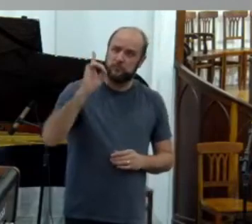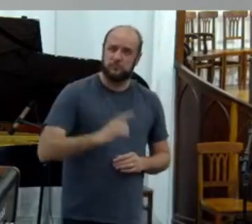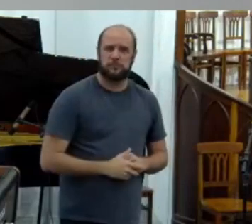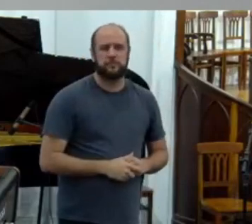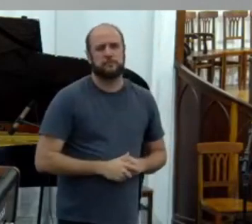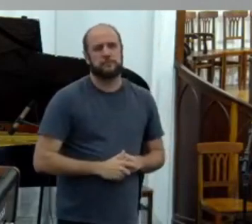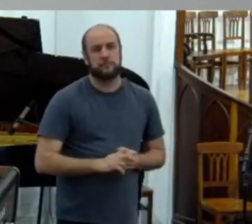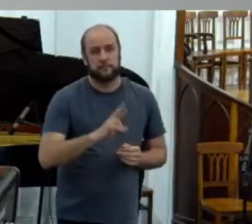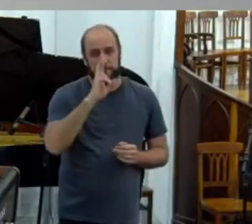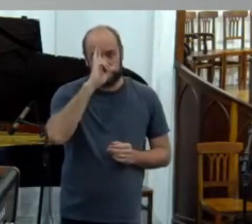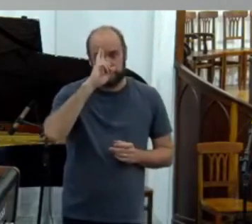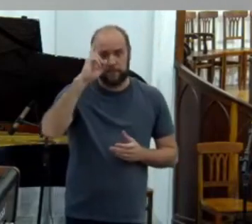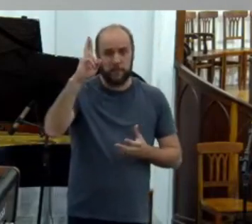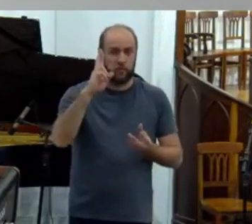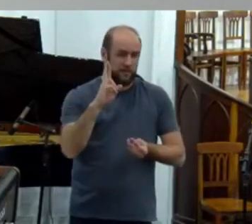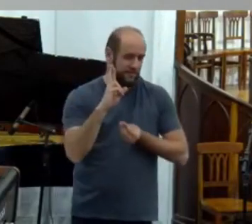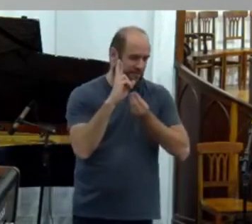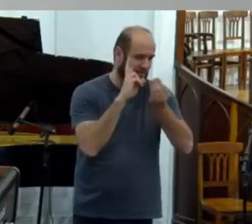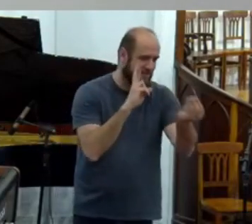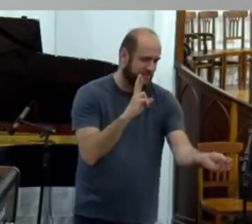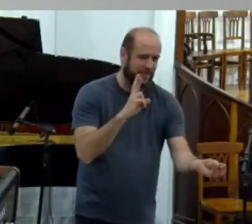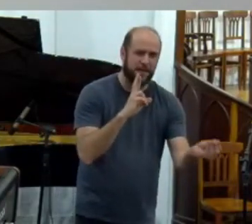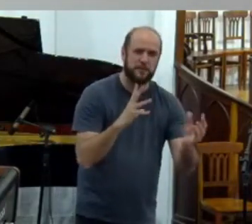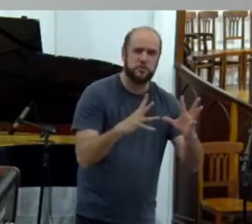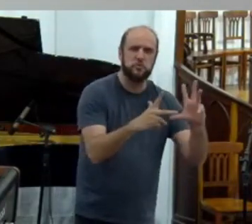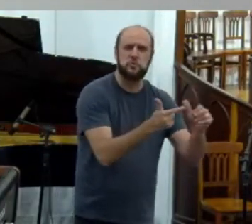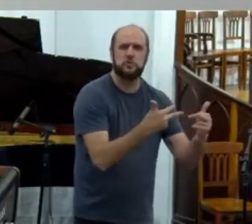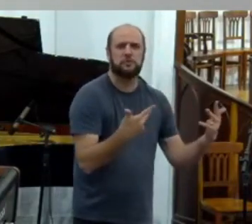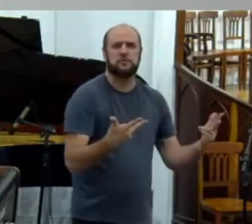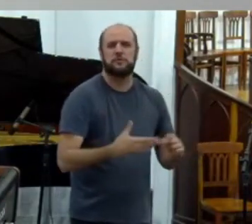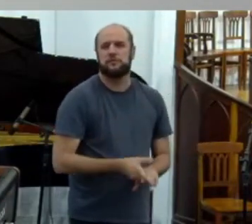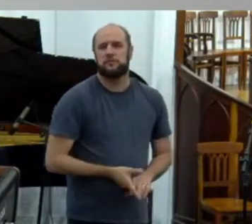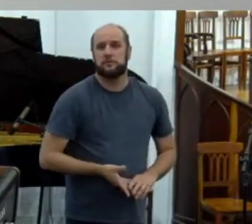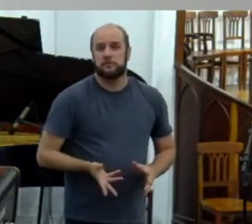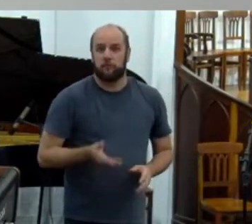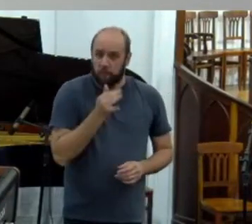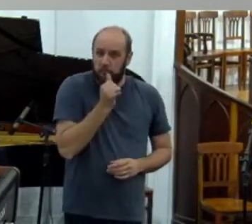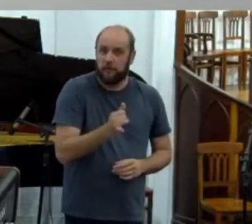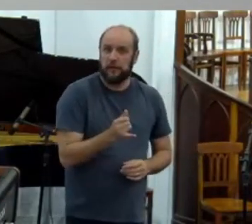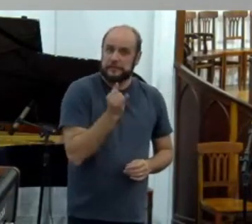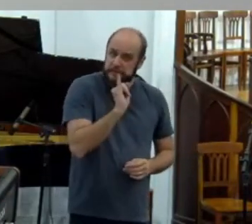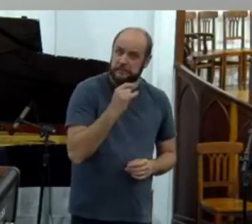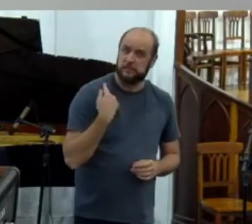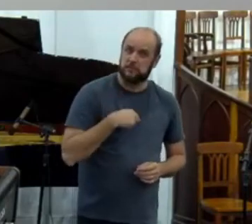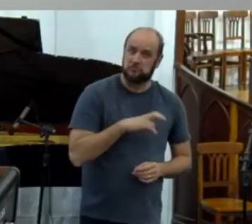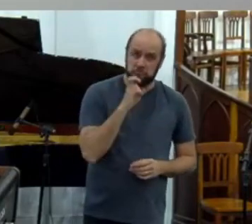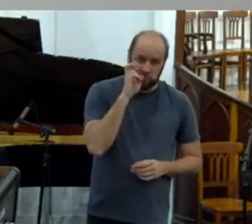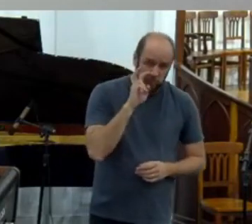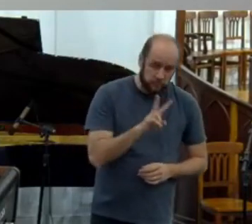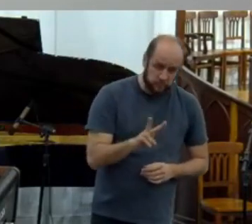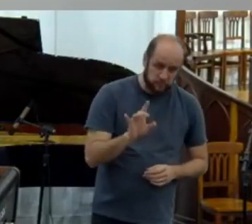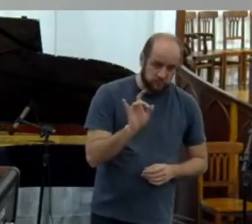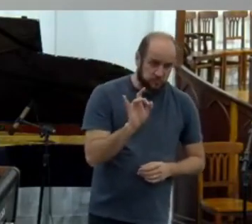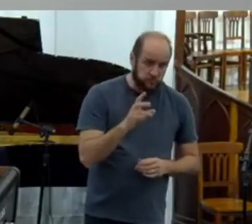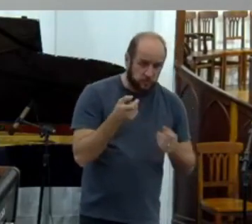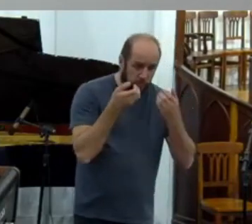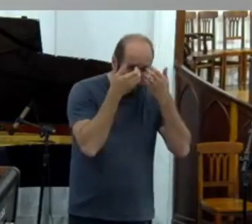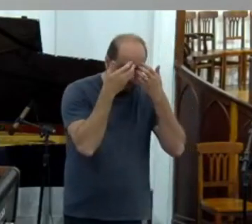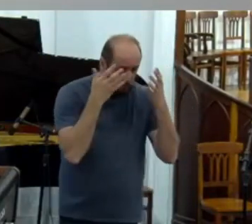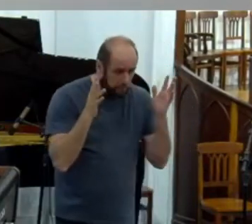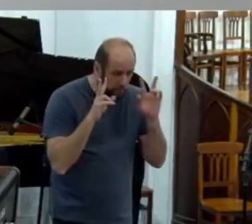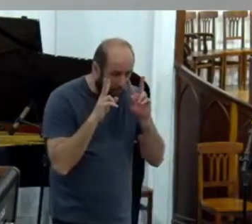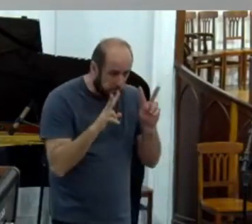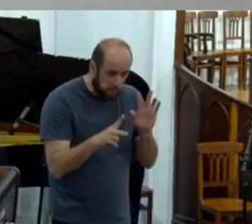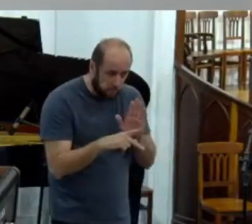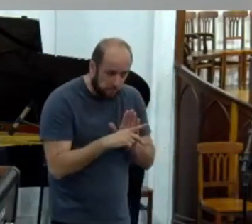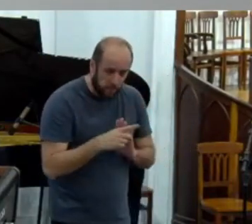que é o Senhor que nos dá todas as coisas. Ele em vários momentos fala: se nós olharmos simplesmente com os nossos olhos, nós vamos